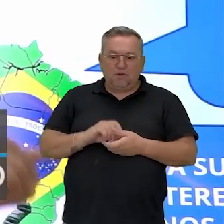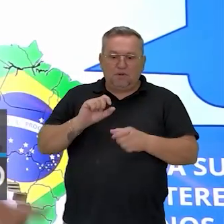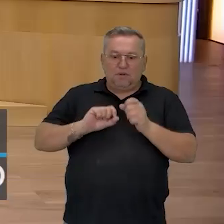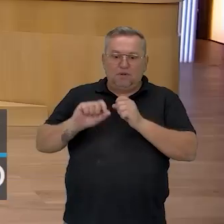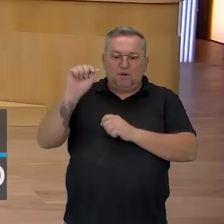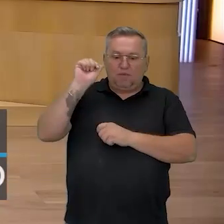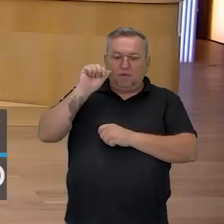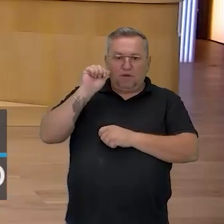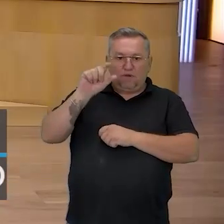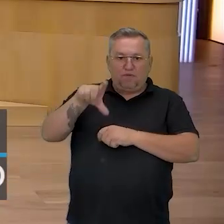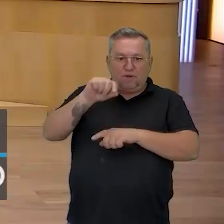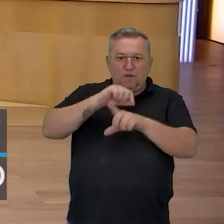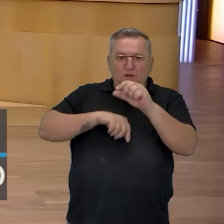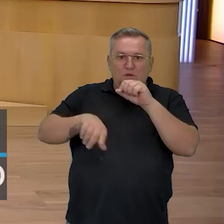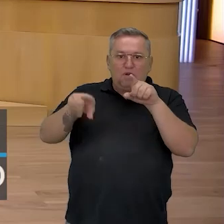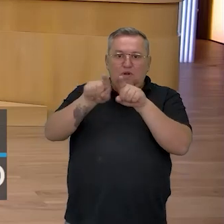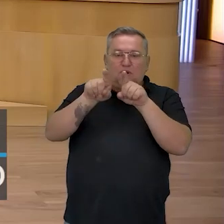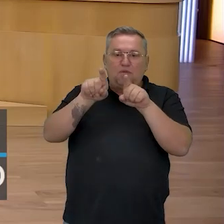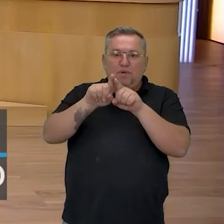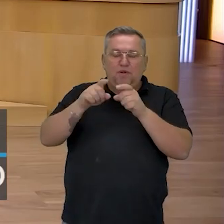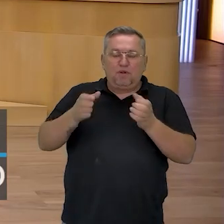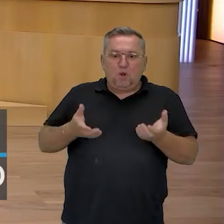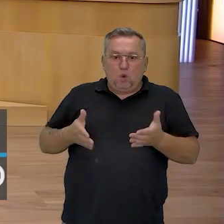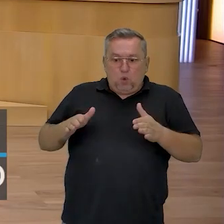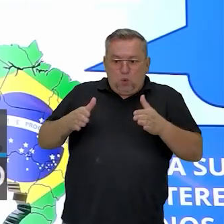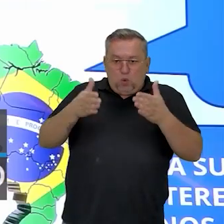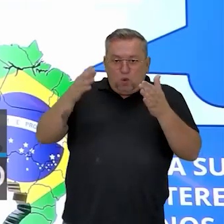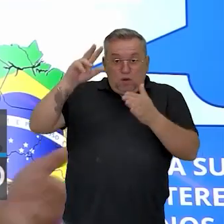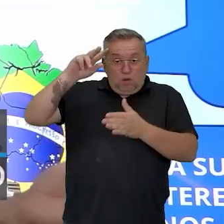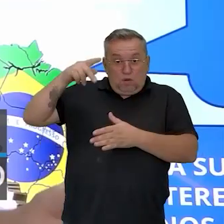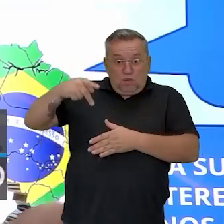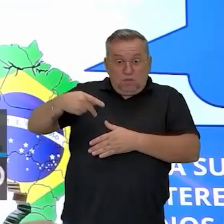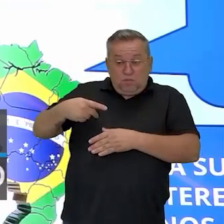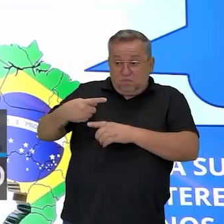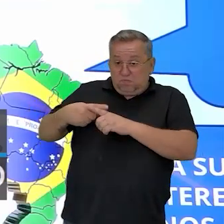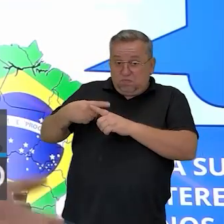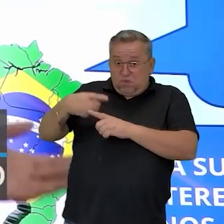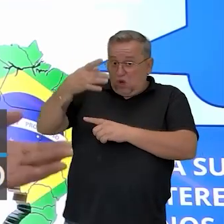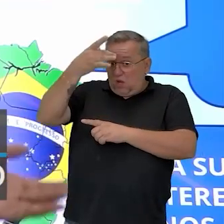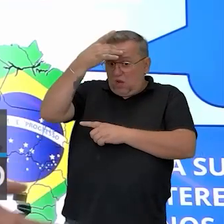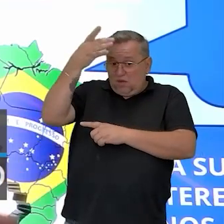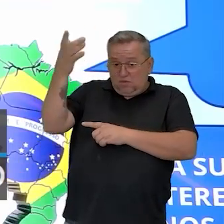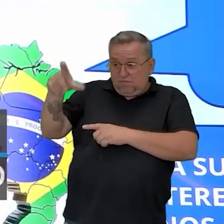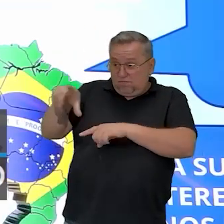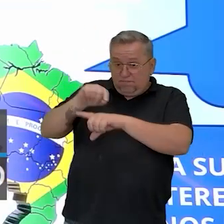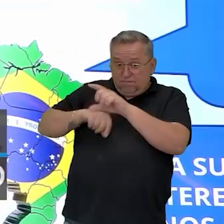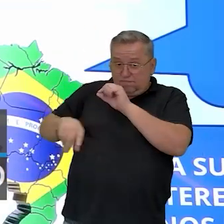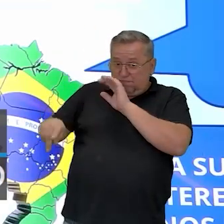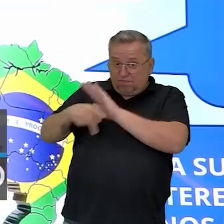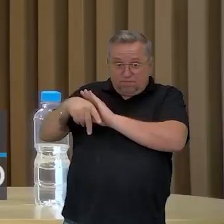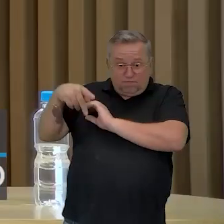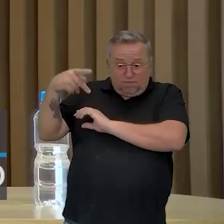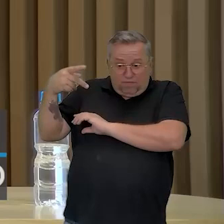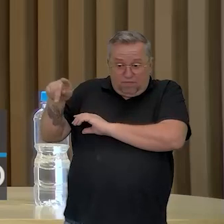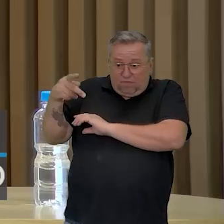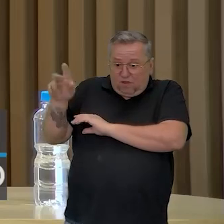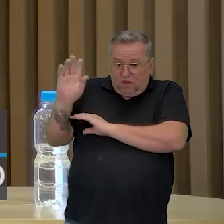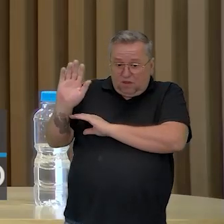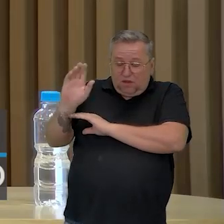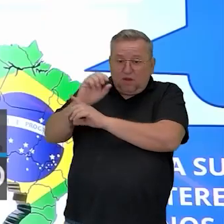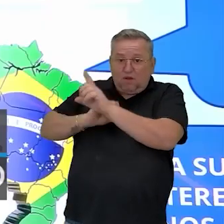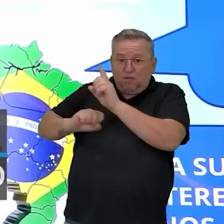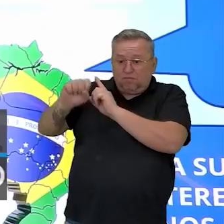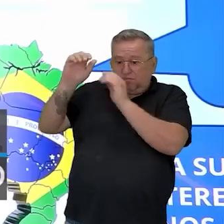faça a escolha dela se autossensualizar, isso não tem que ser visto por questões morais. Exato. É uma opção de vida dela, cabe à